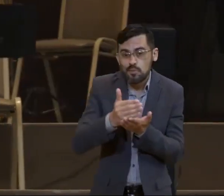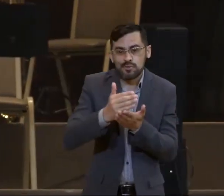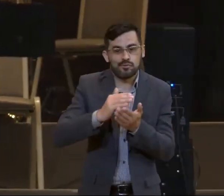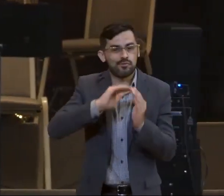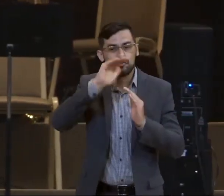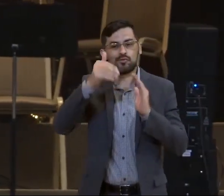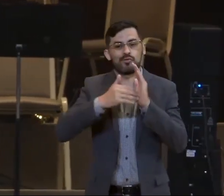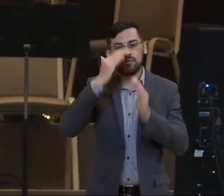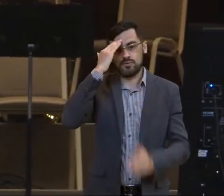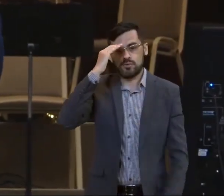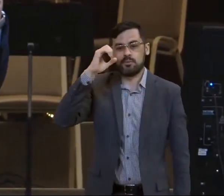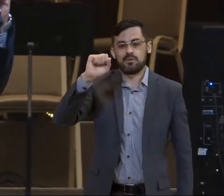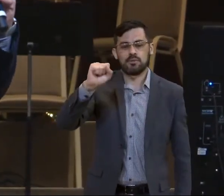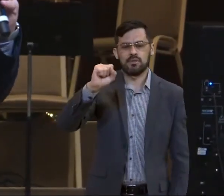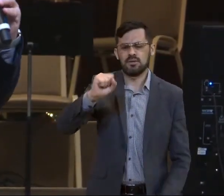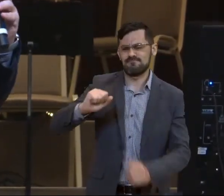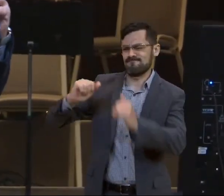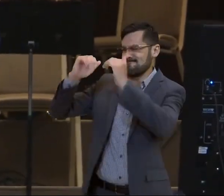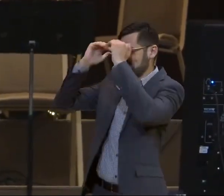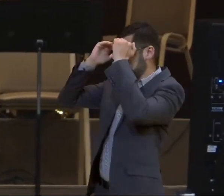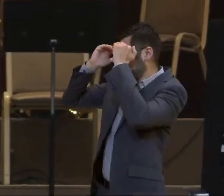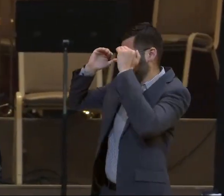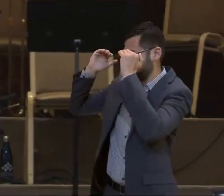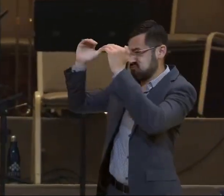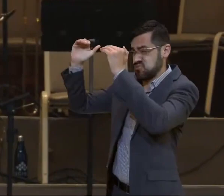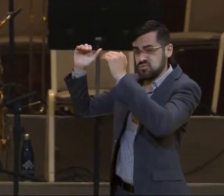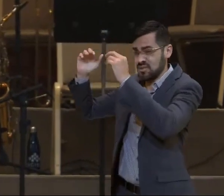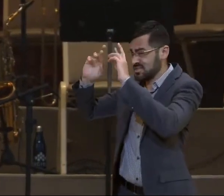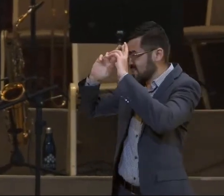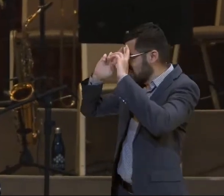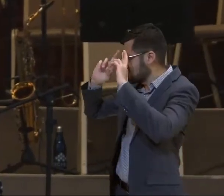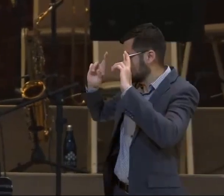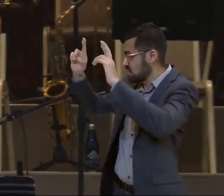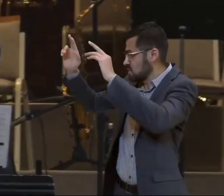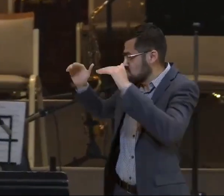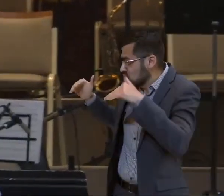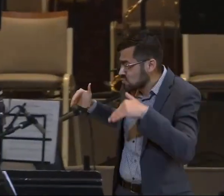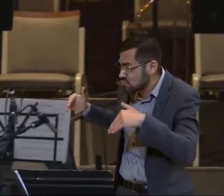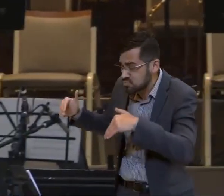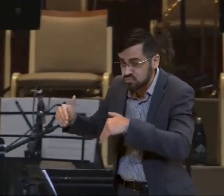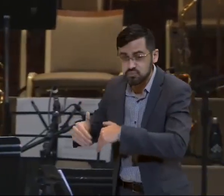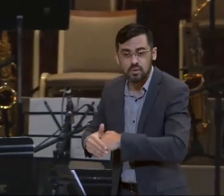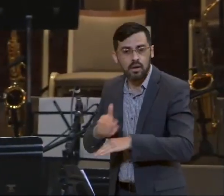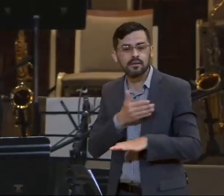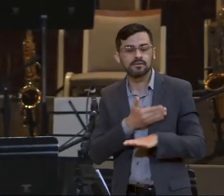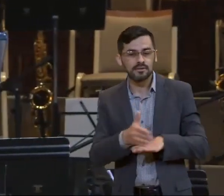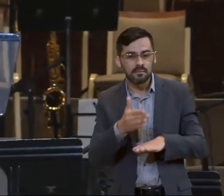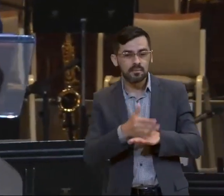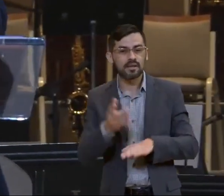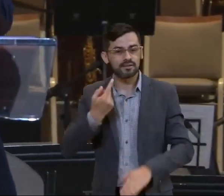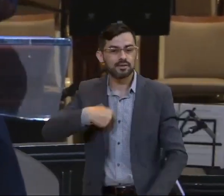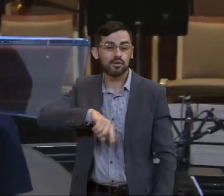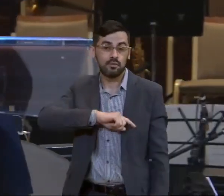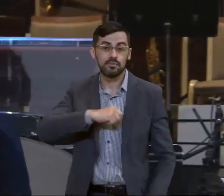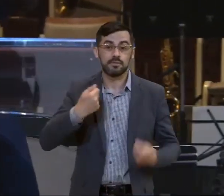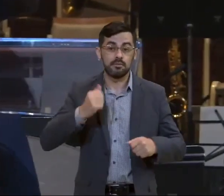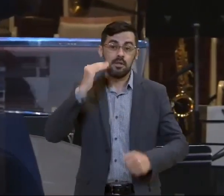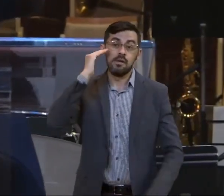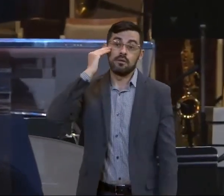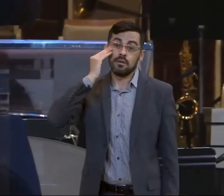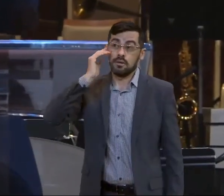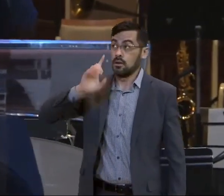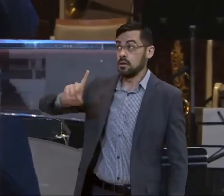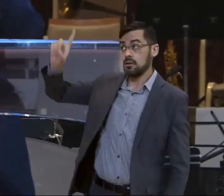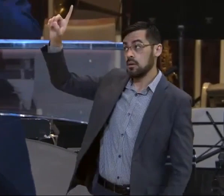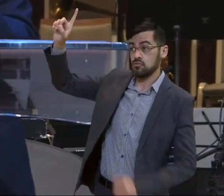piedade, essa reverência para com Deus, essa atitude espiritual de entender que Deus é